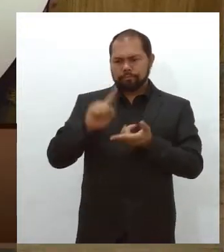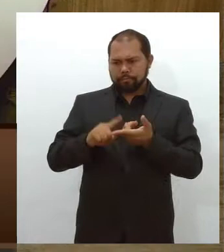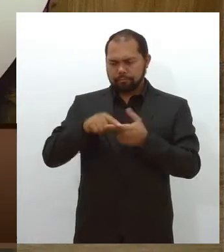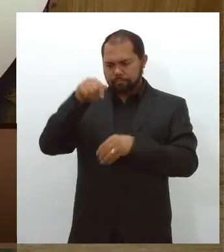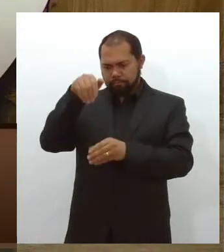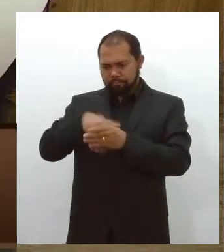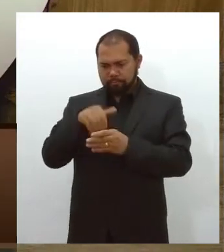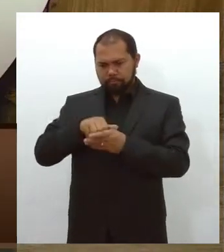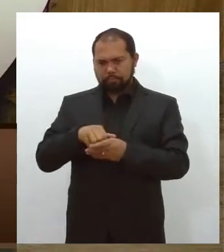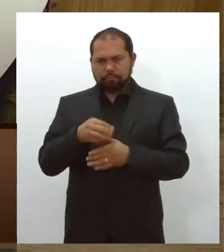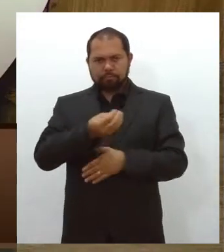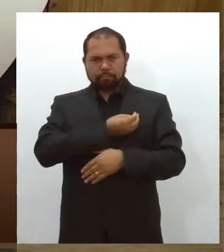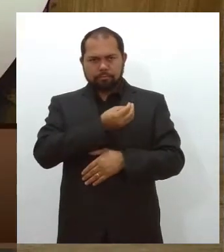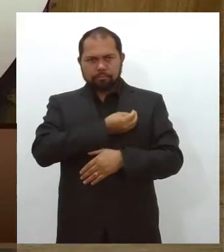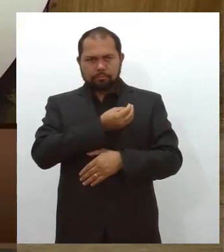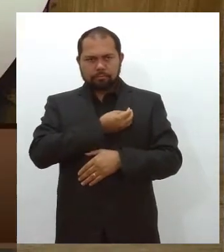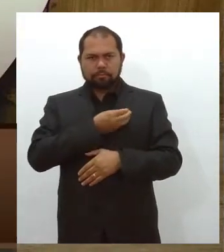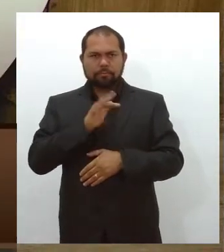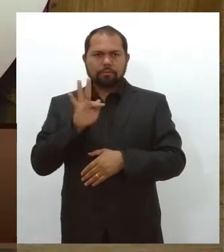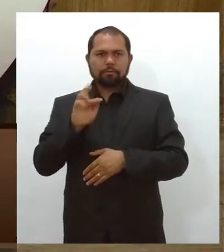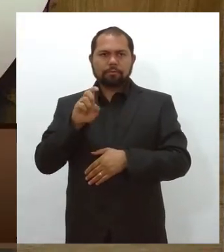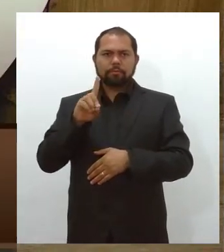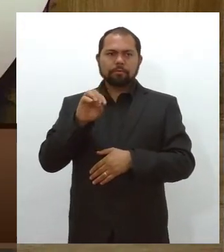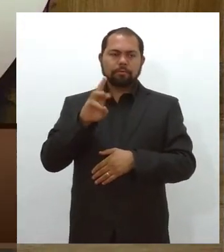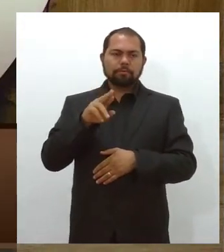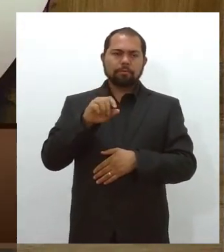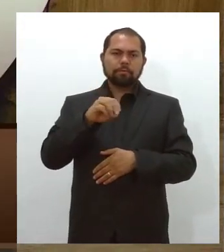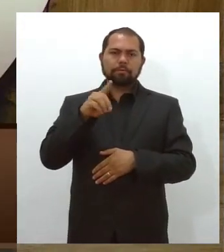federações partidárias. Explica para a gente também.